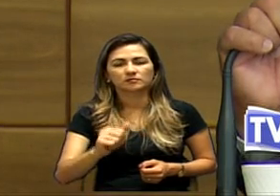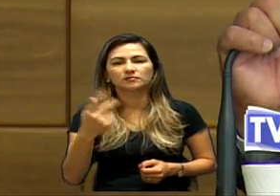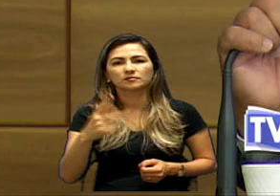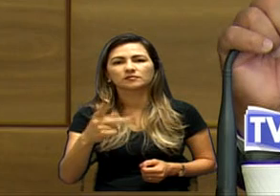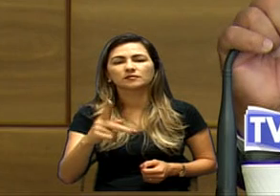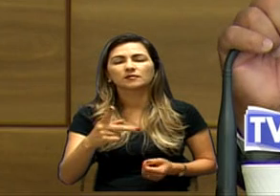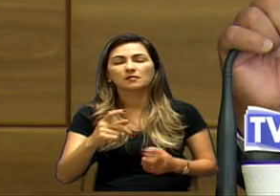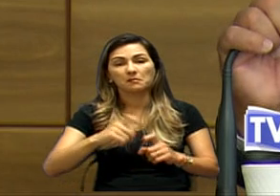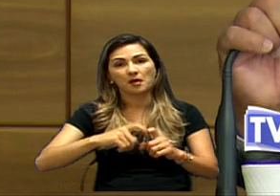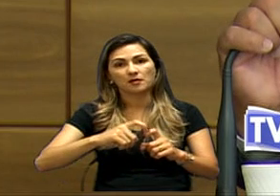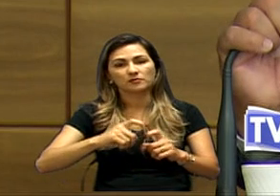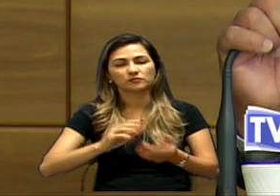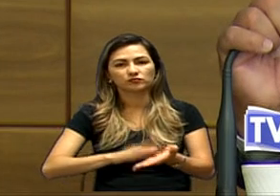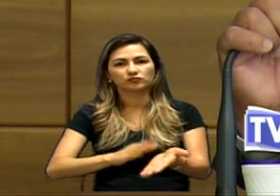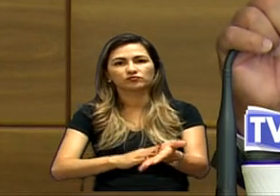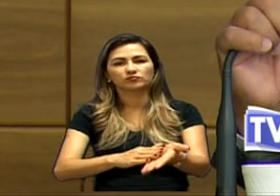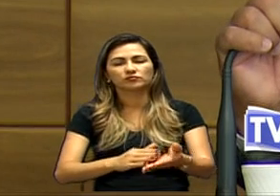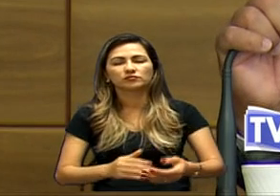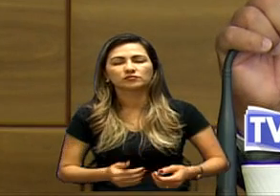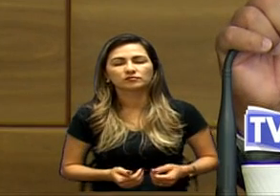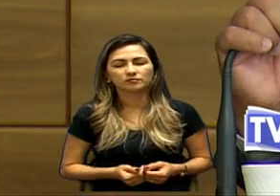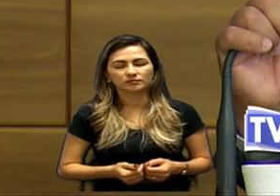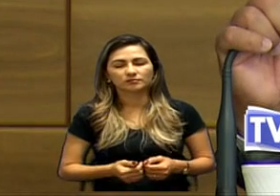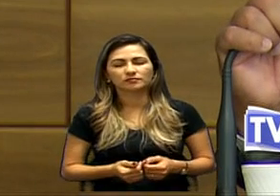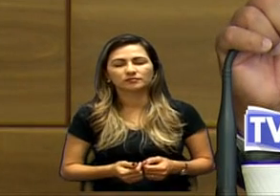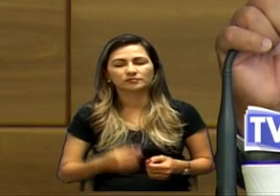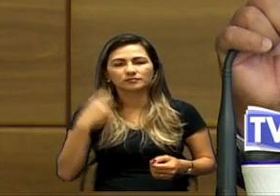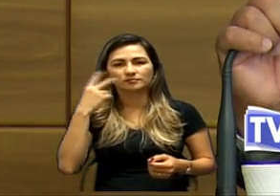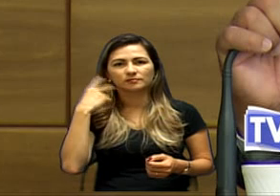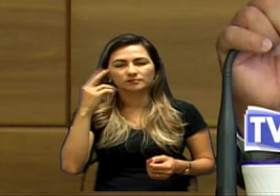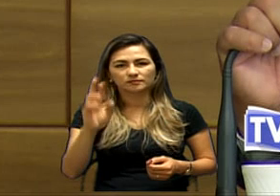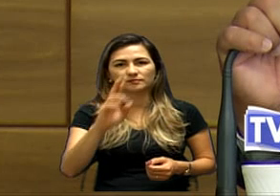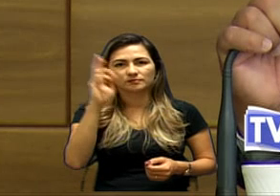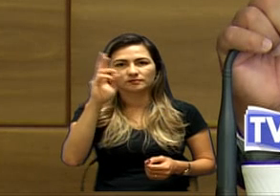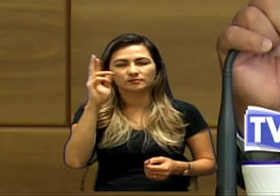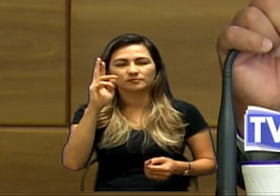Médico. Votos do vereador Rodrigo Manga. Hoje é Dia do Médico, está de folga hoje, né?